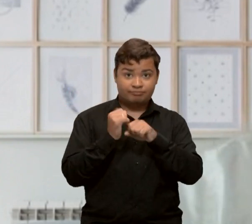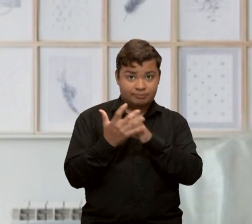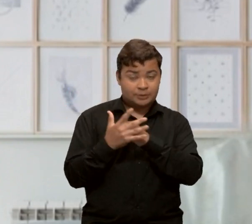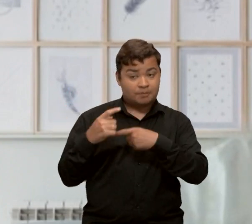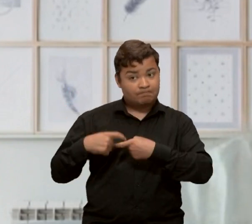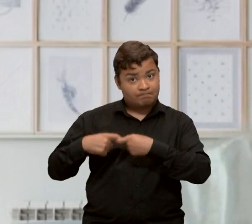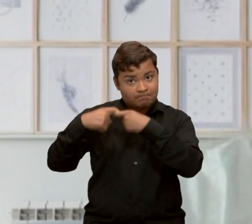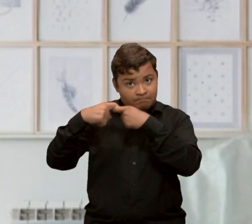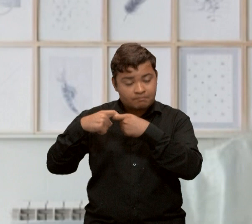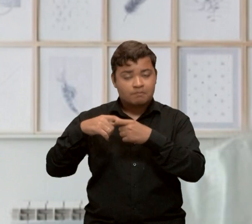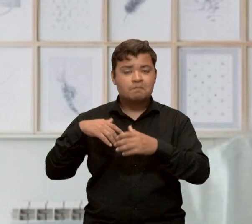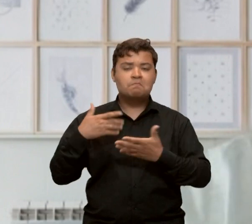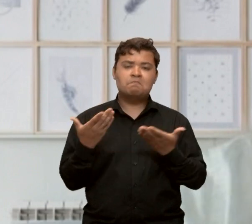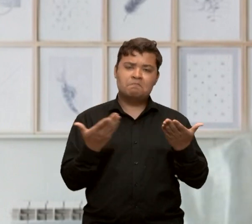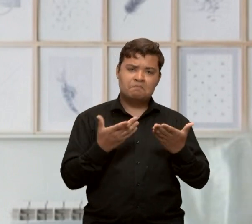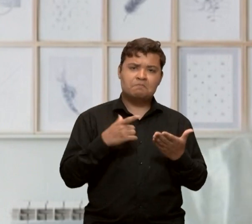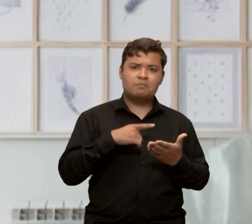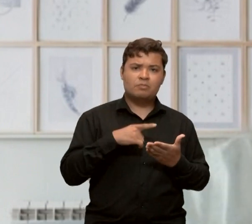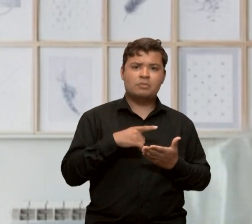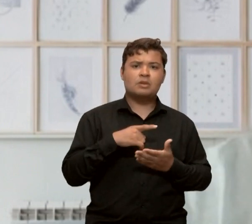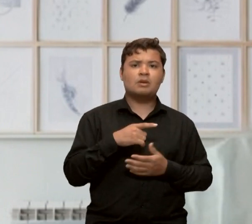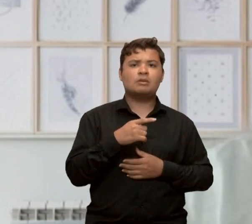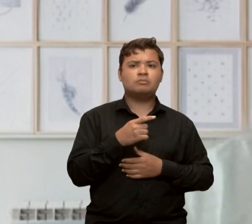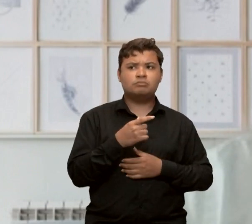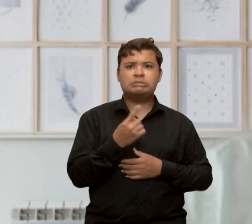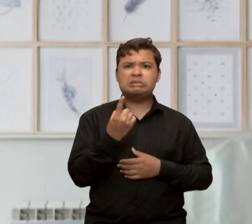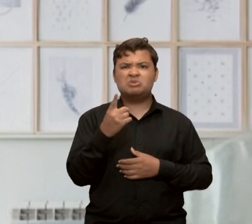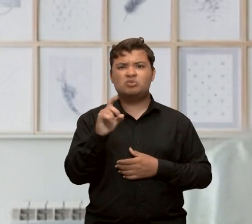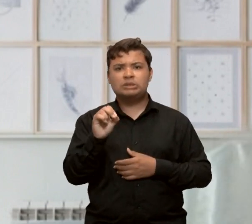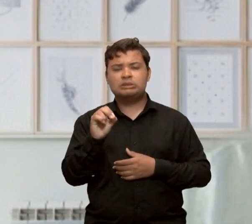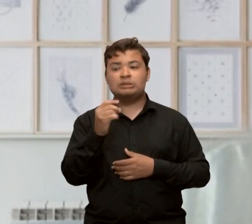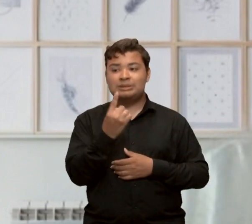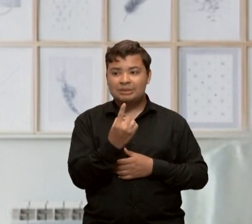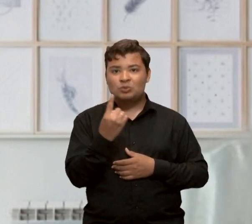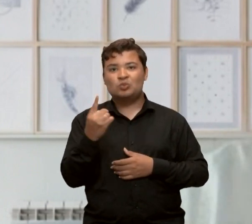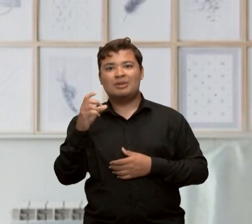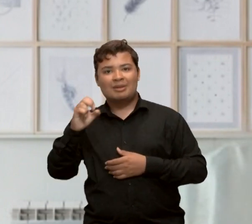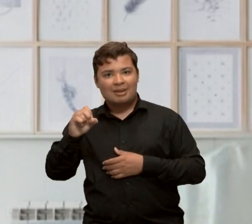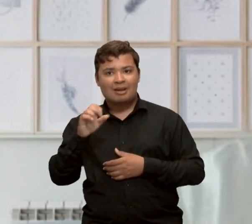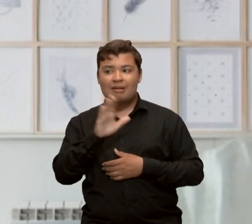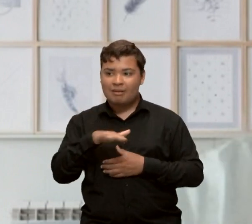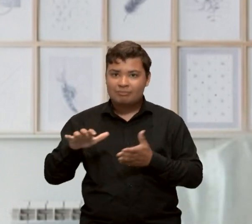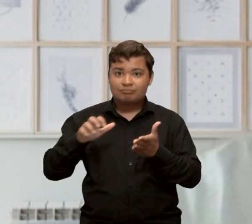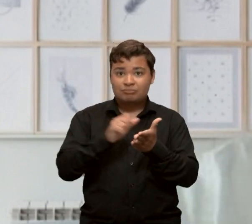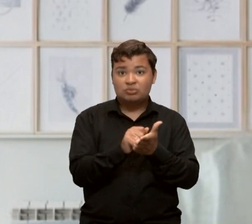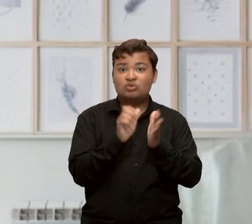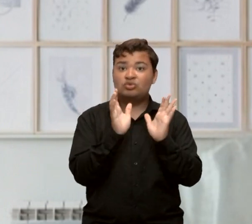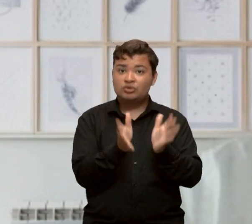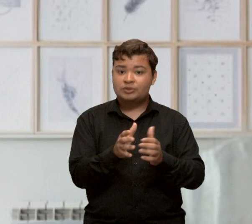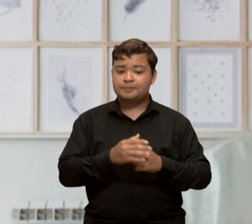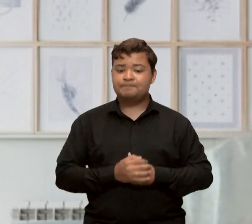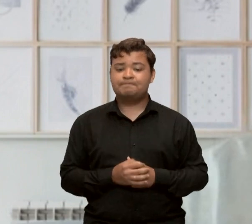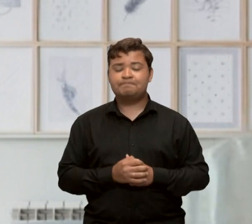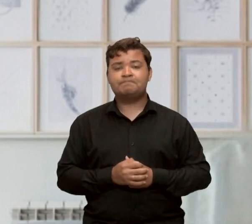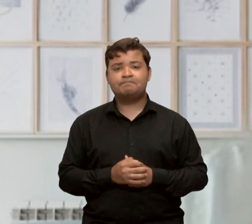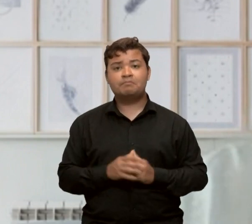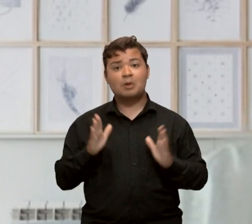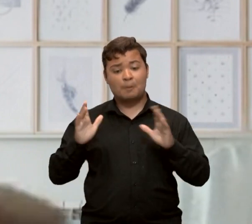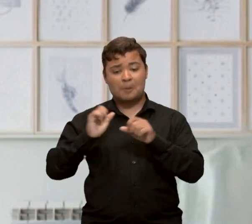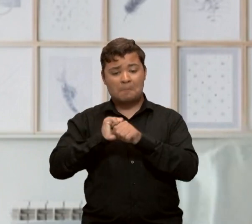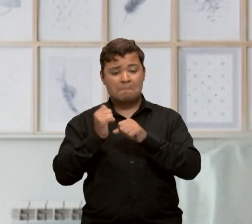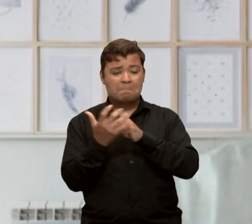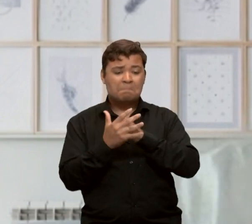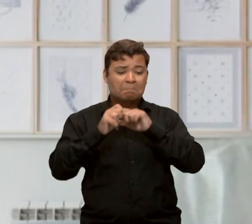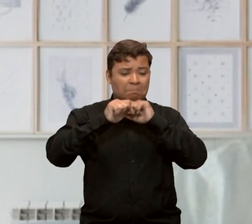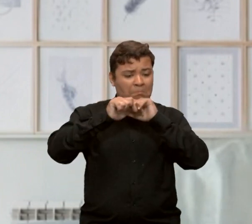vagas e aproximadamente 110 crianças. A pandemia mudou muito a relação das pessoas com